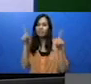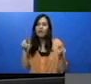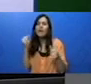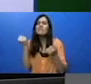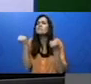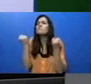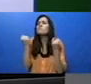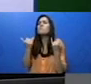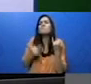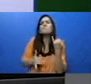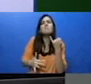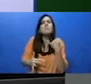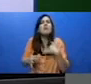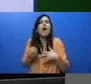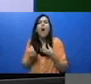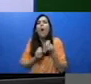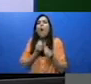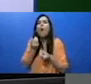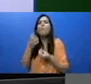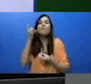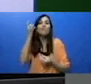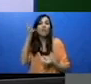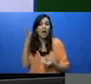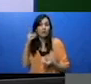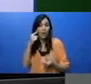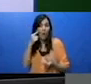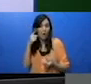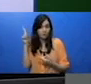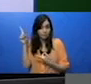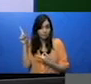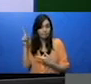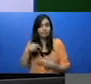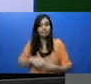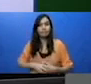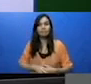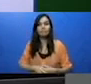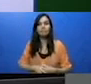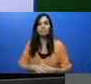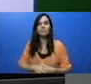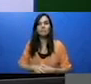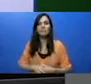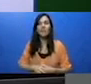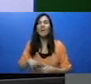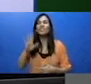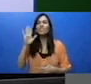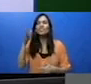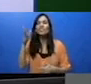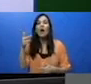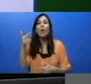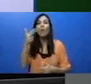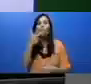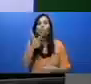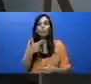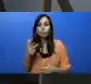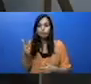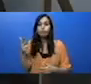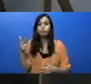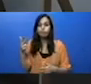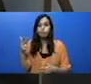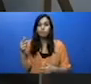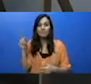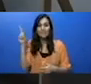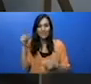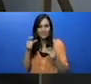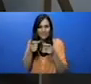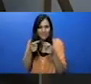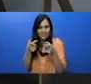vocês o jogo de uma maneira mais facilitada. Vocês estão vendo aqui, olha, na minha mão? Já recortei o meu jogo, ó. São essas fichinhas